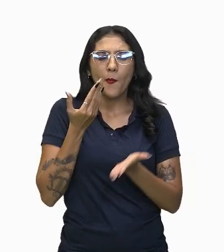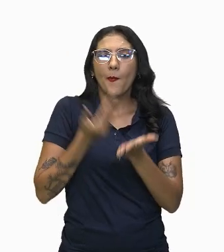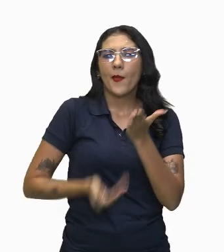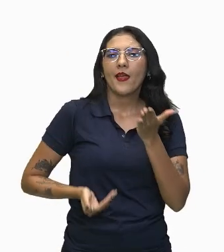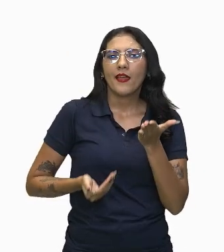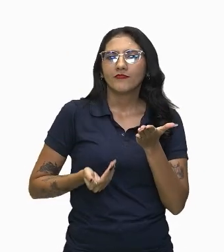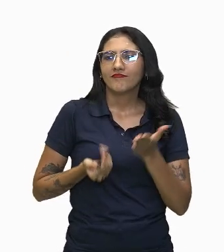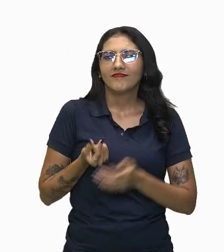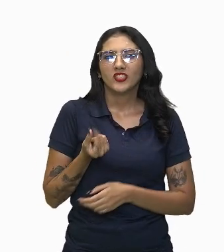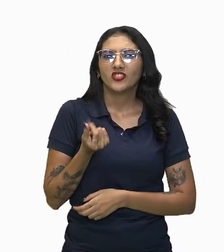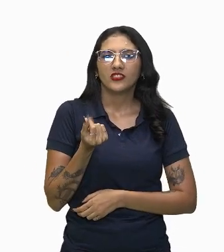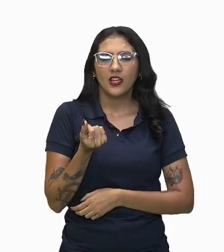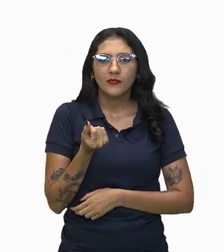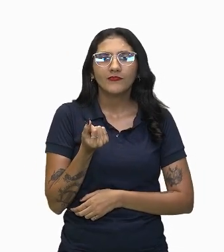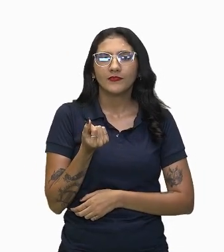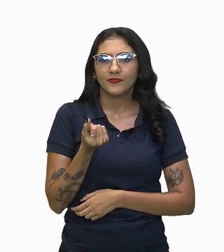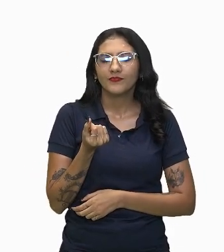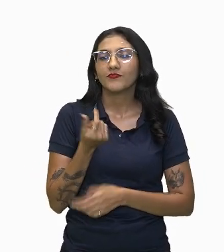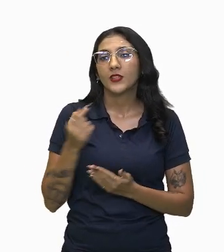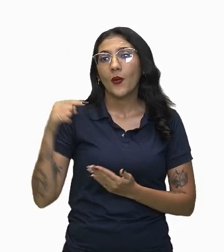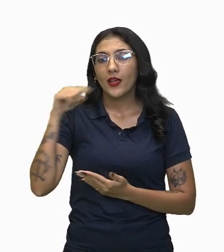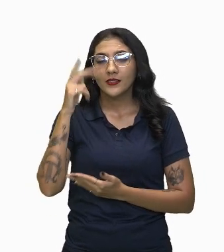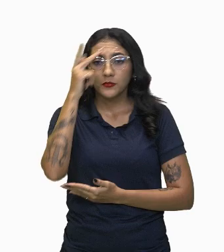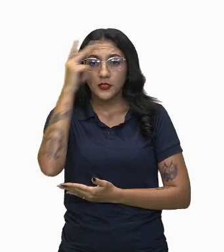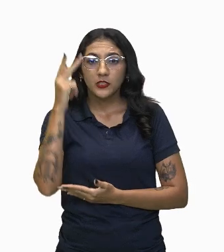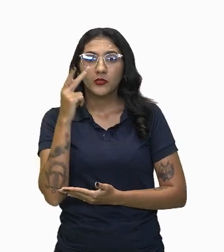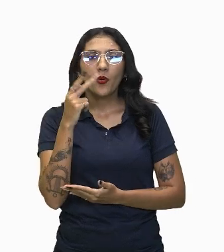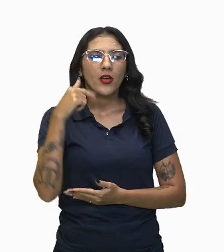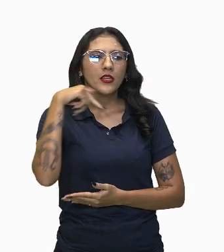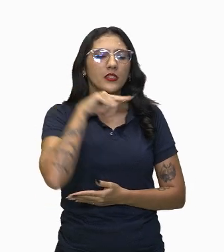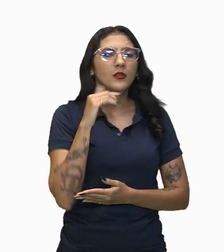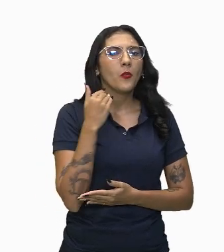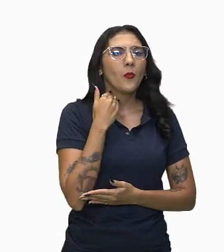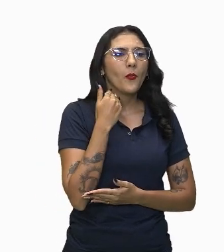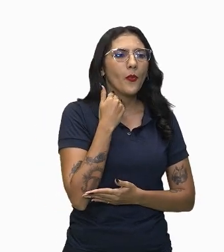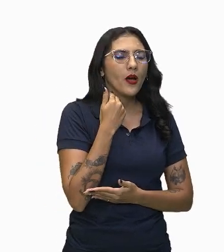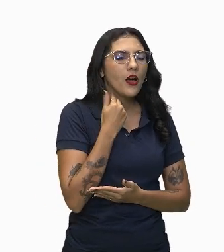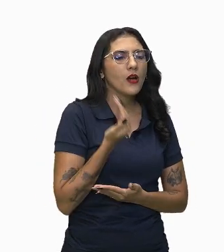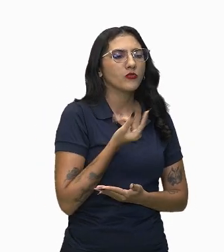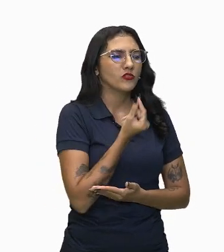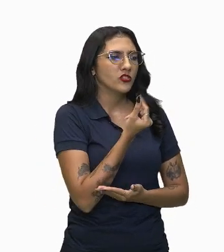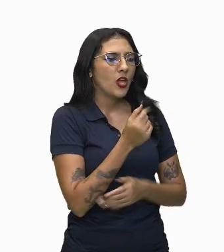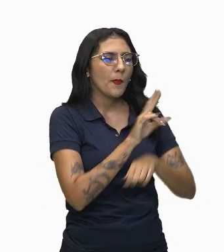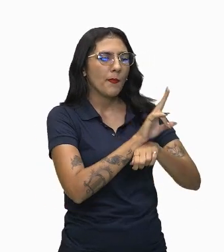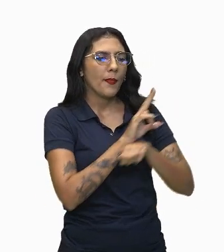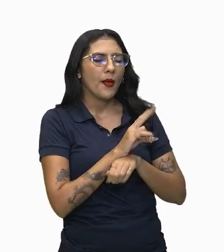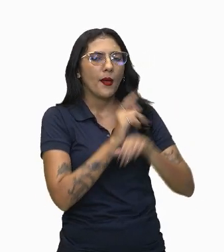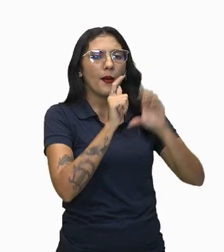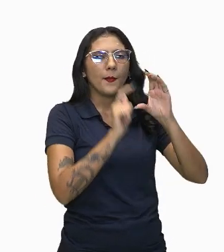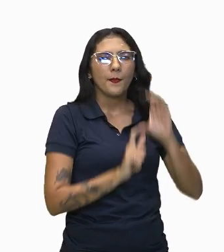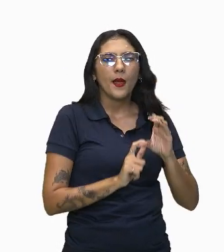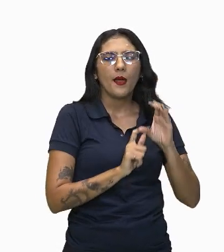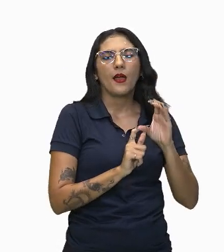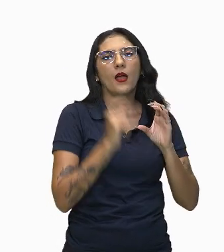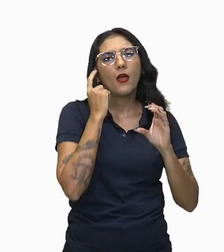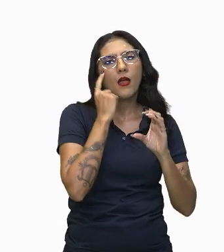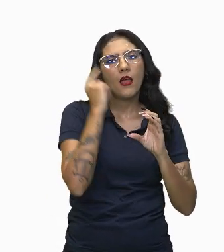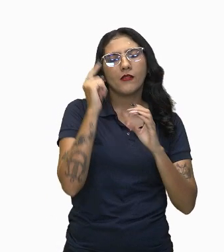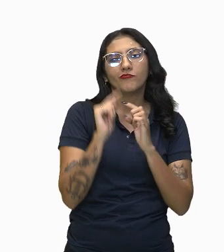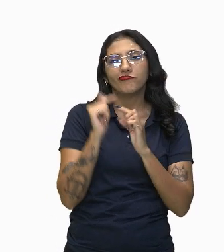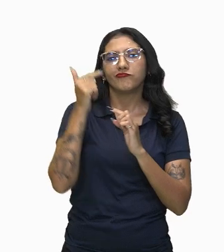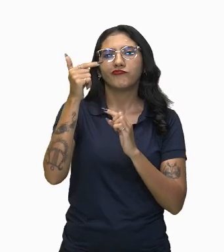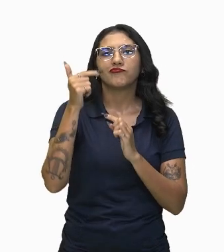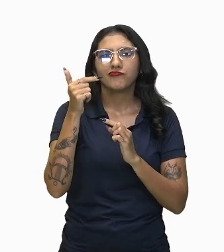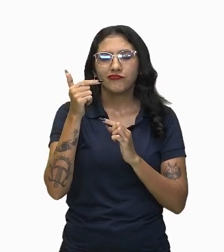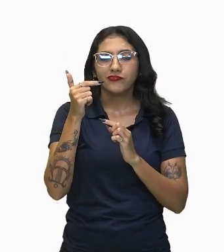As pessoas, elas faziam empréstimo no banco, compravam ações com o objetivo de vender por um valor maior, mas do dia